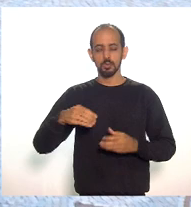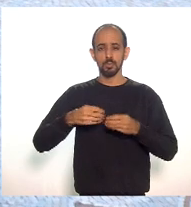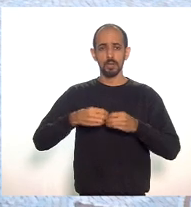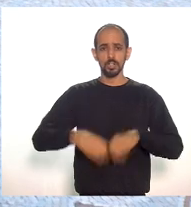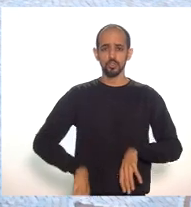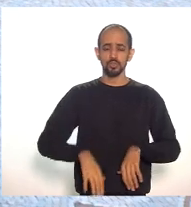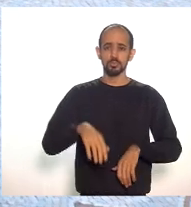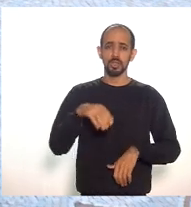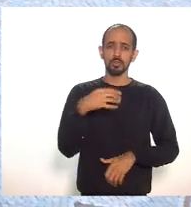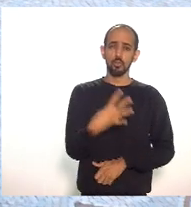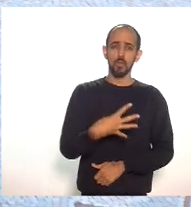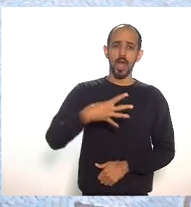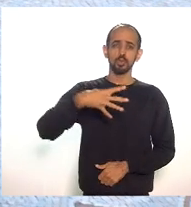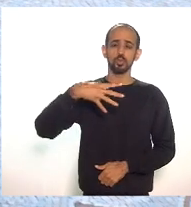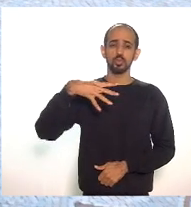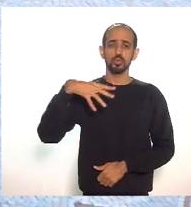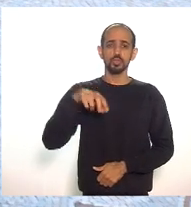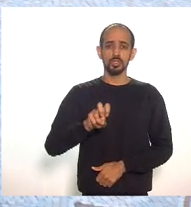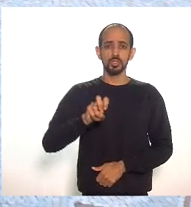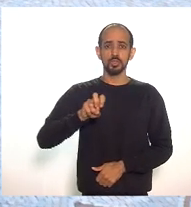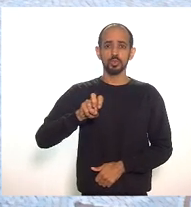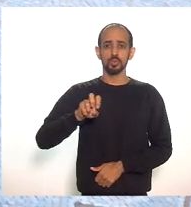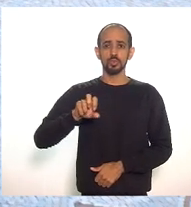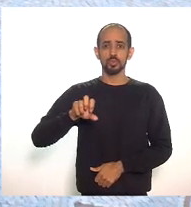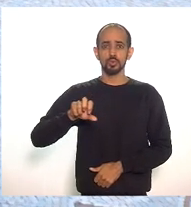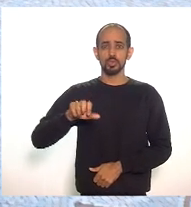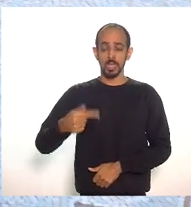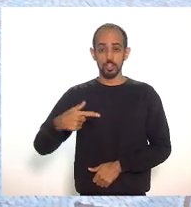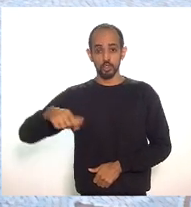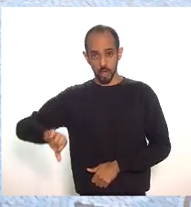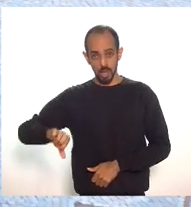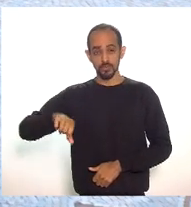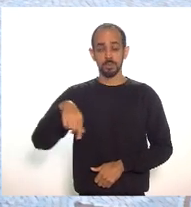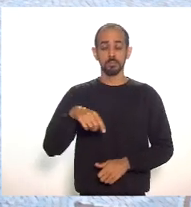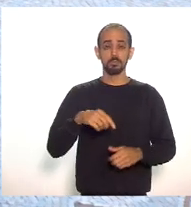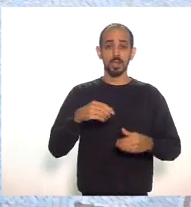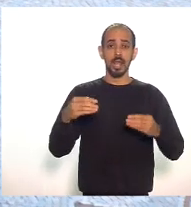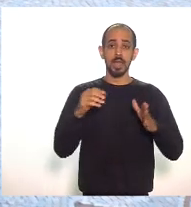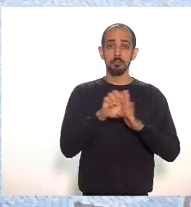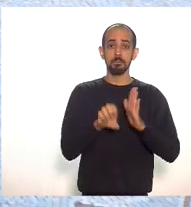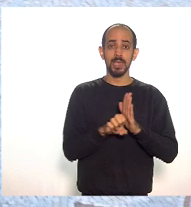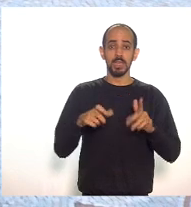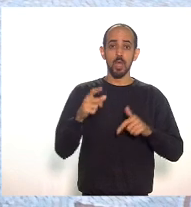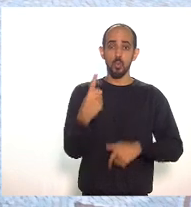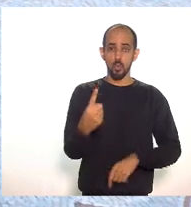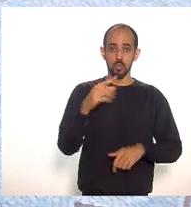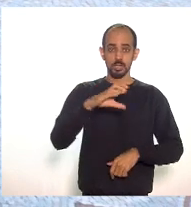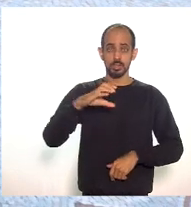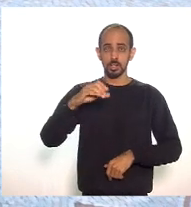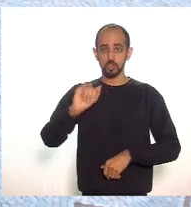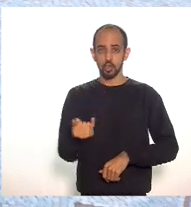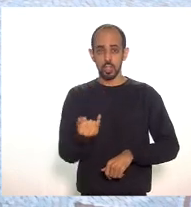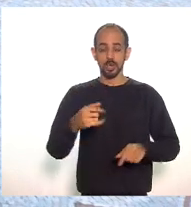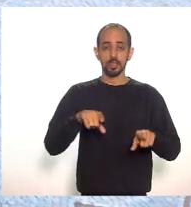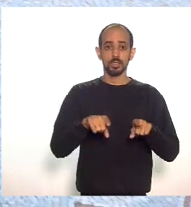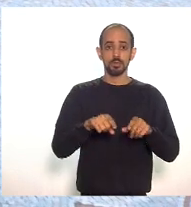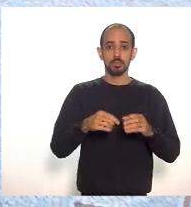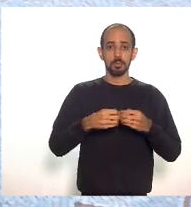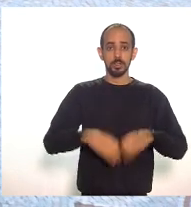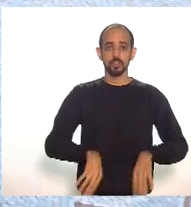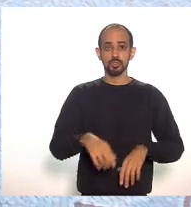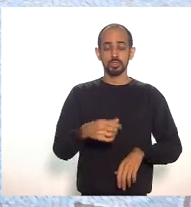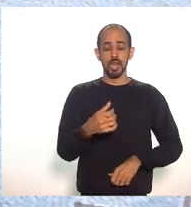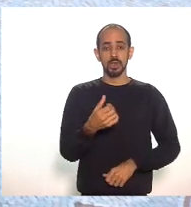habilidade da das emendas 479 pela Emenda um da ccj pela predictabilidade as emendas cinco seis e